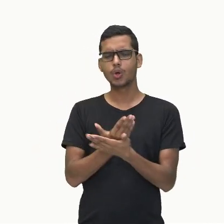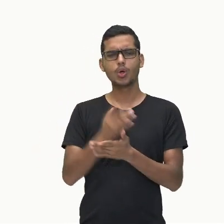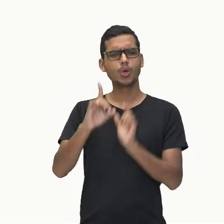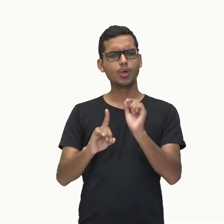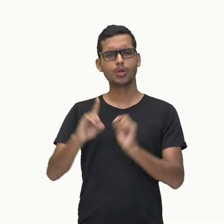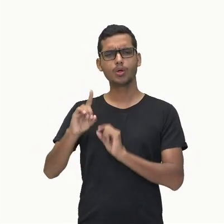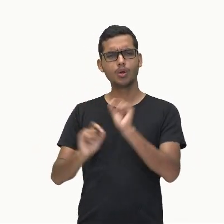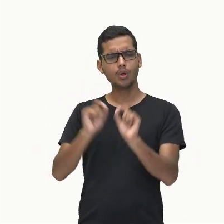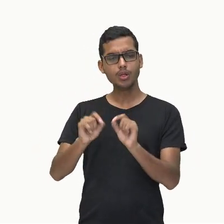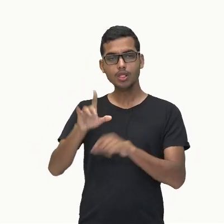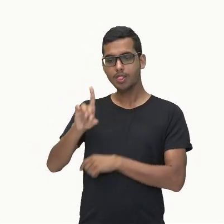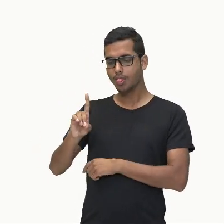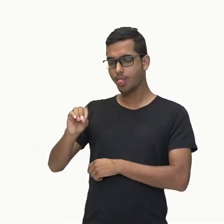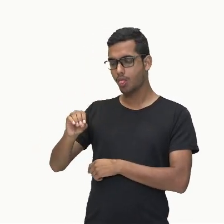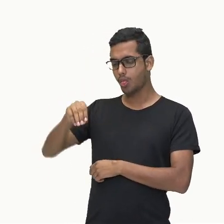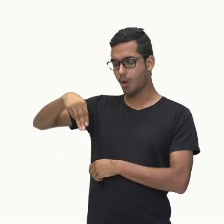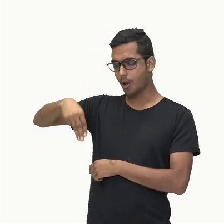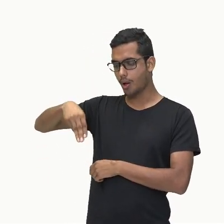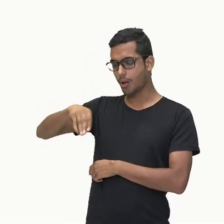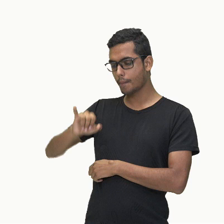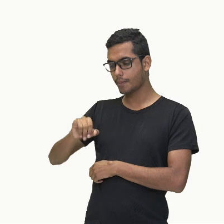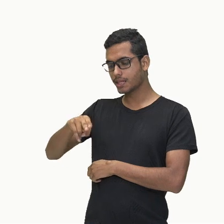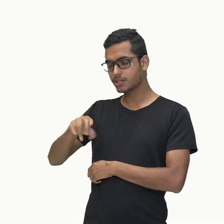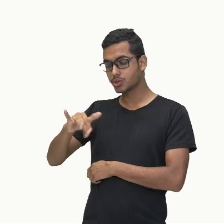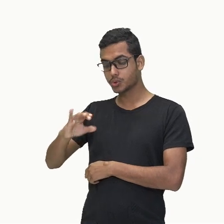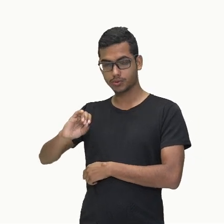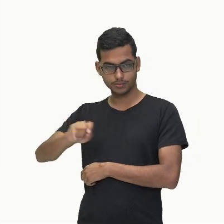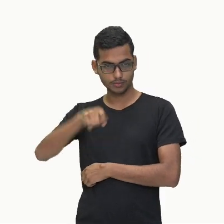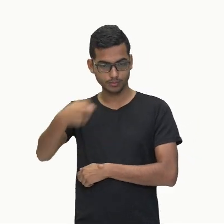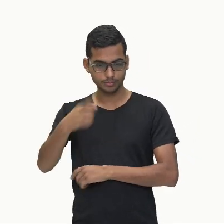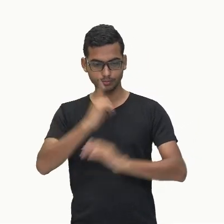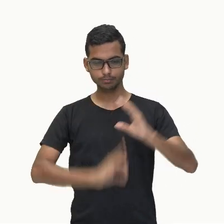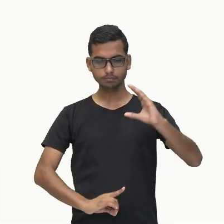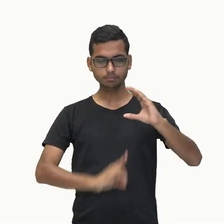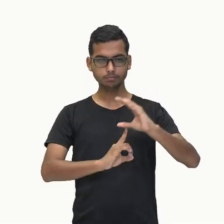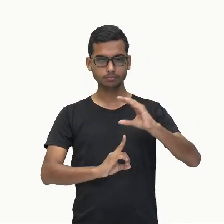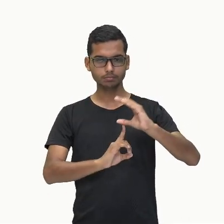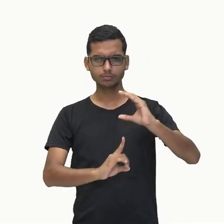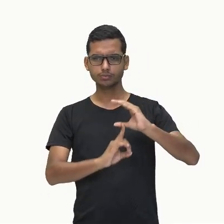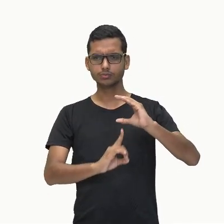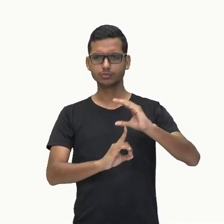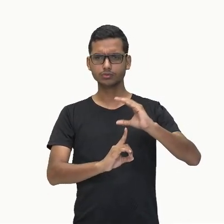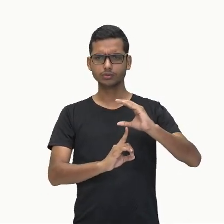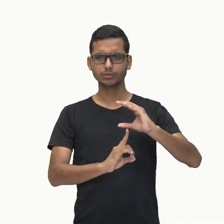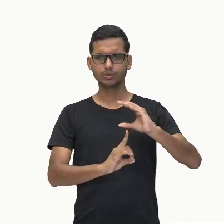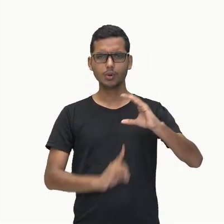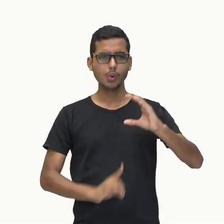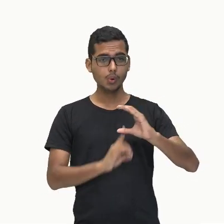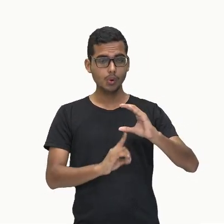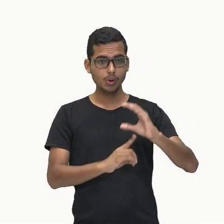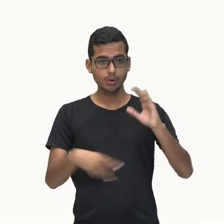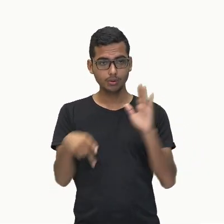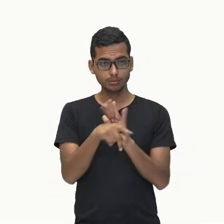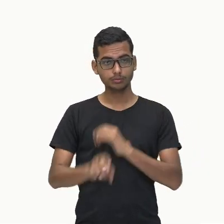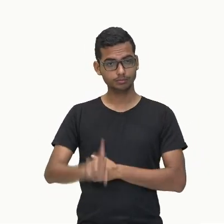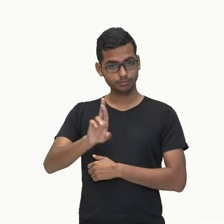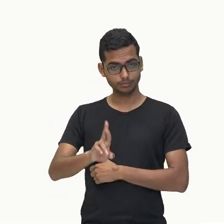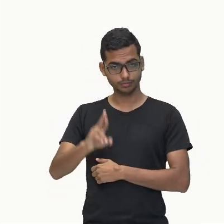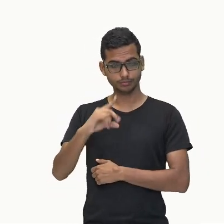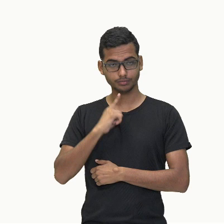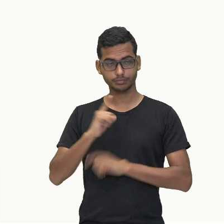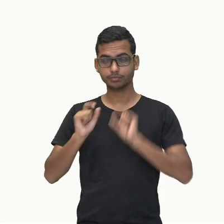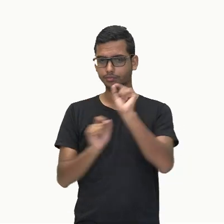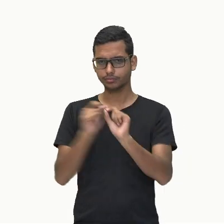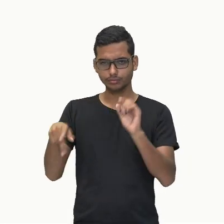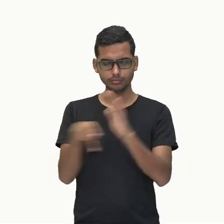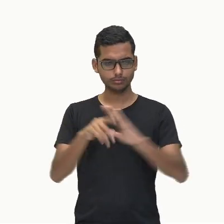domínio. Seja R uma relação de A em B. O domínio de R é o conjunto D